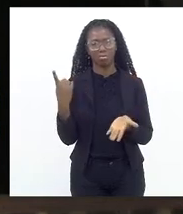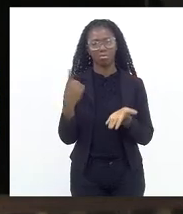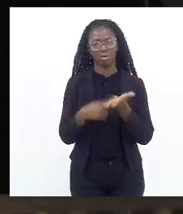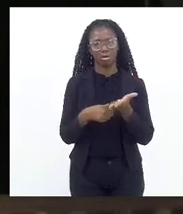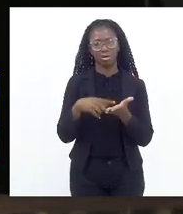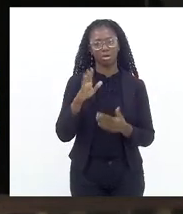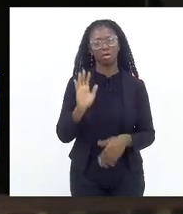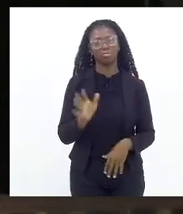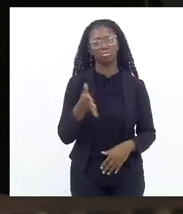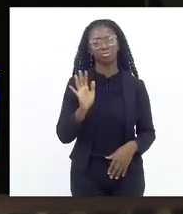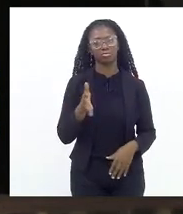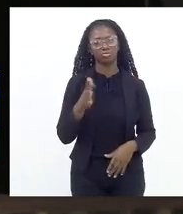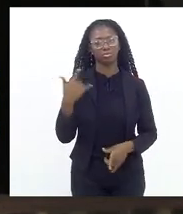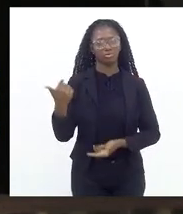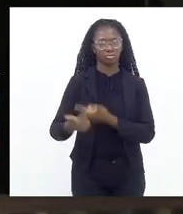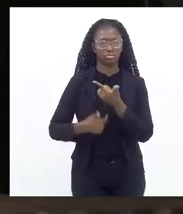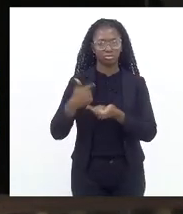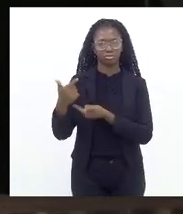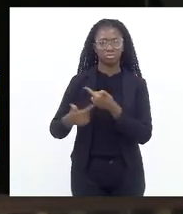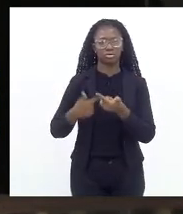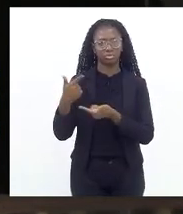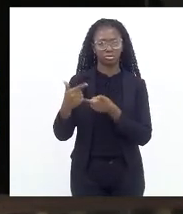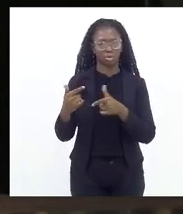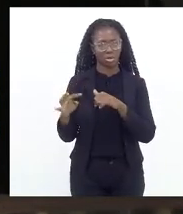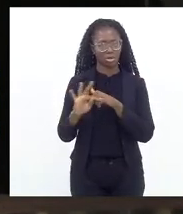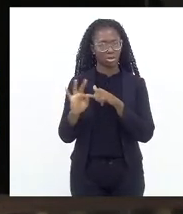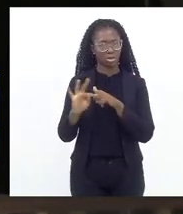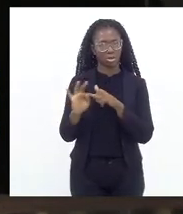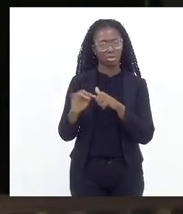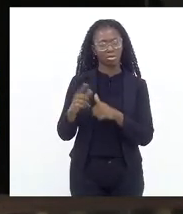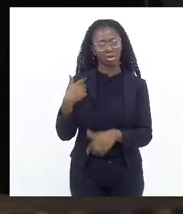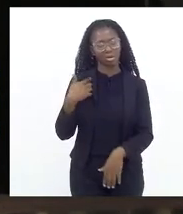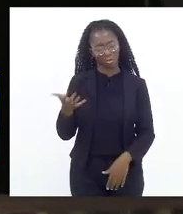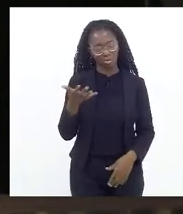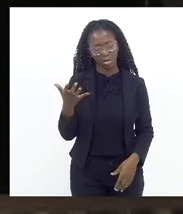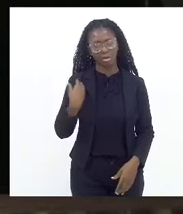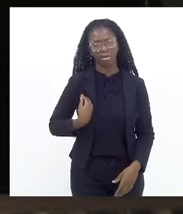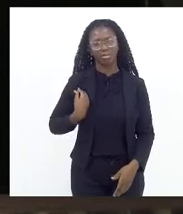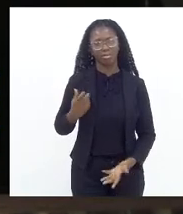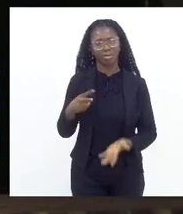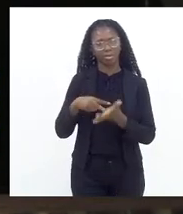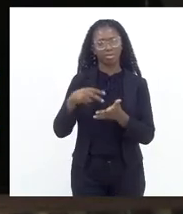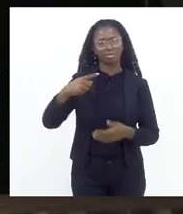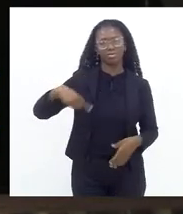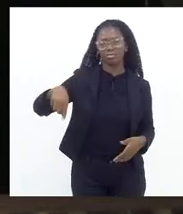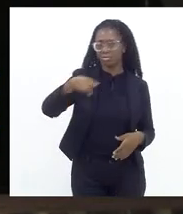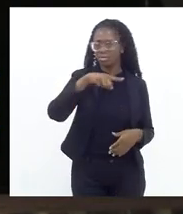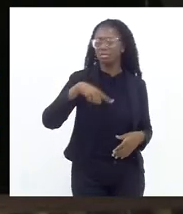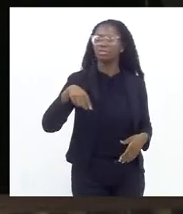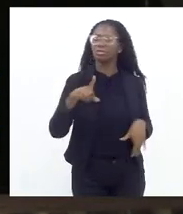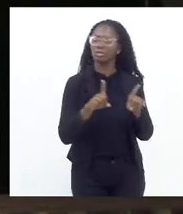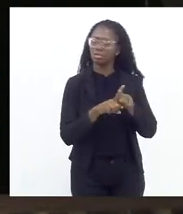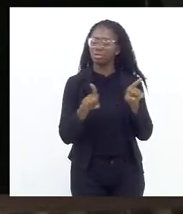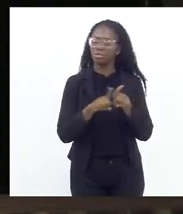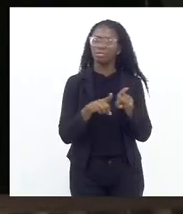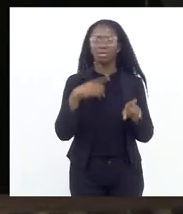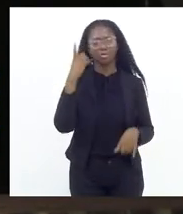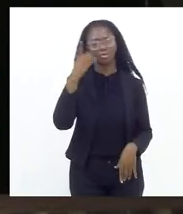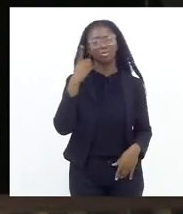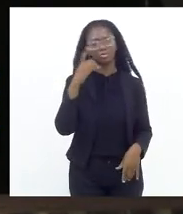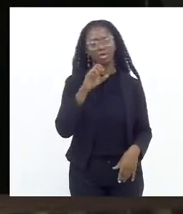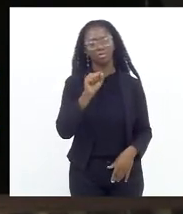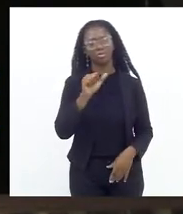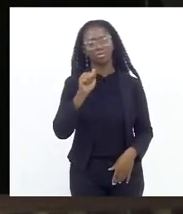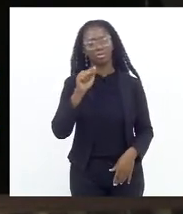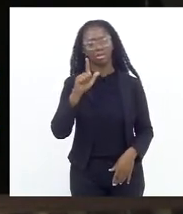já os trabalhos mais técnicos, faço questão da presença de Vossa Excelência, também do deputado Coronel